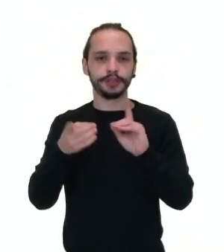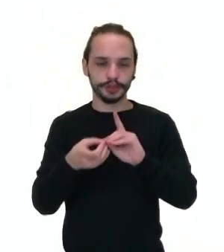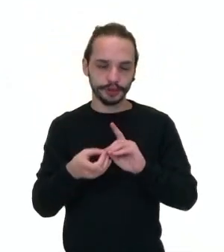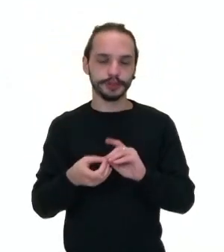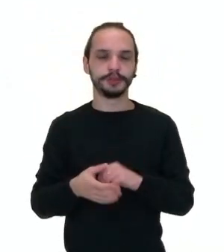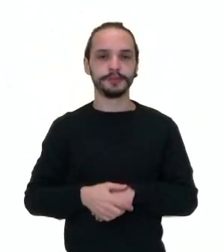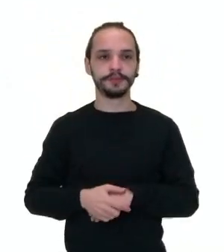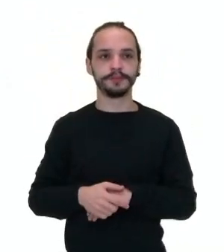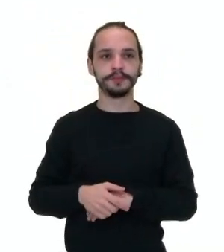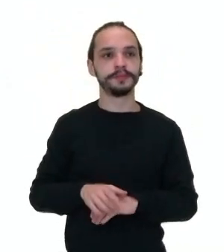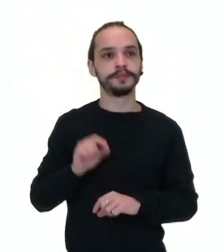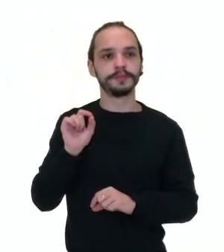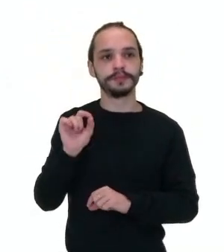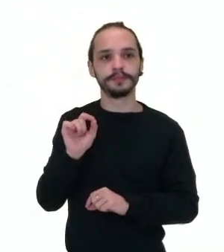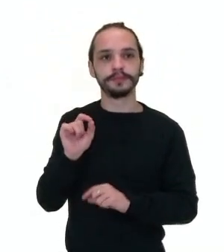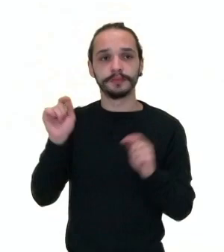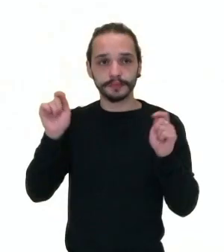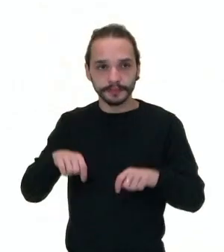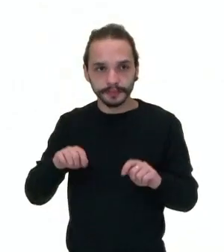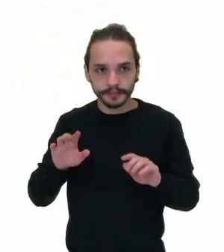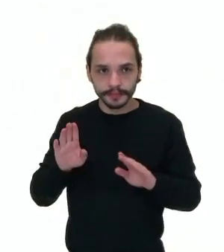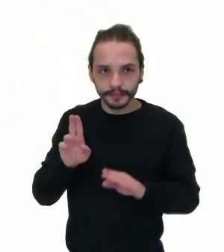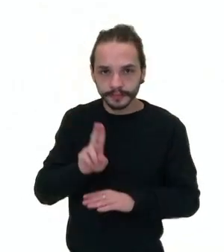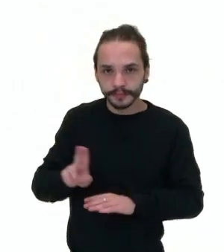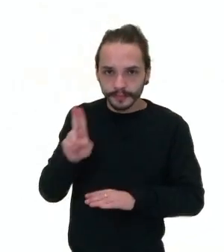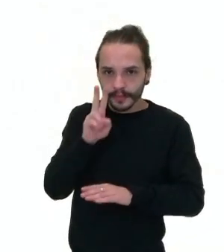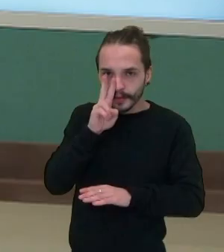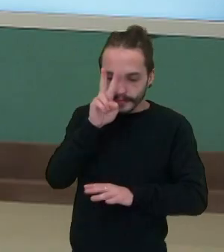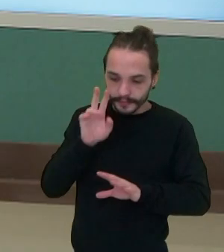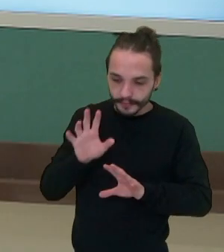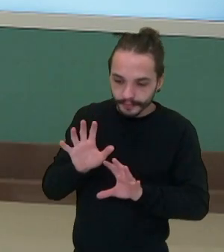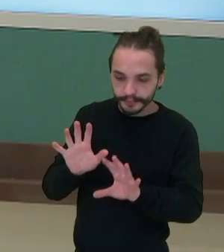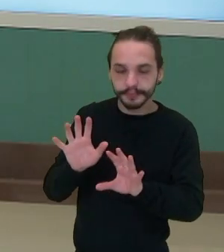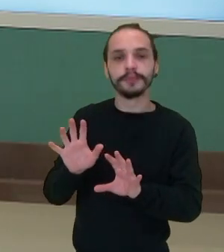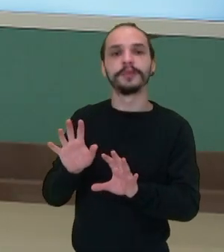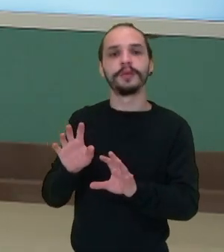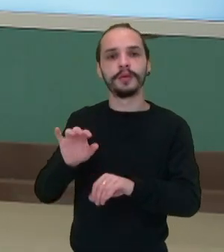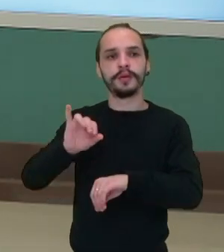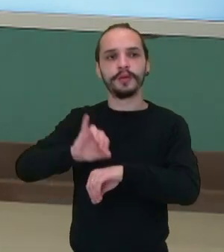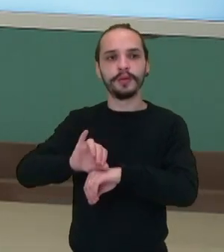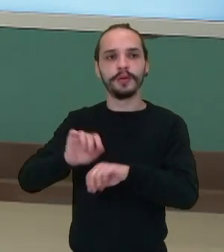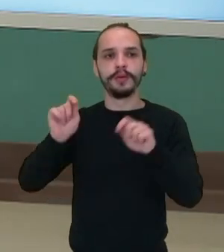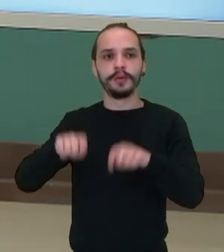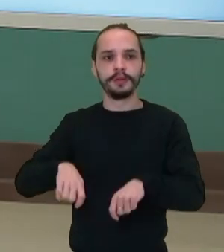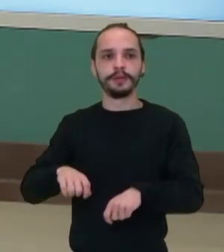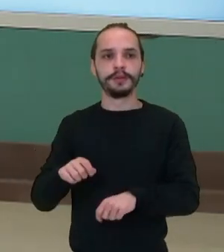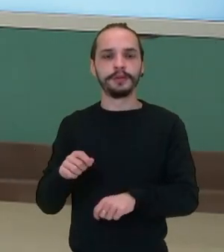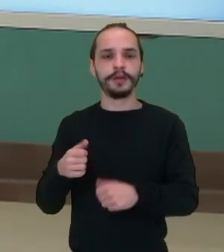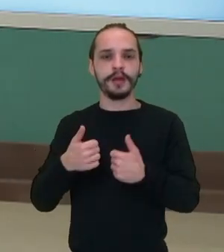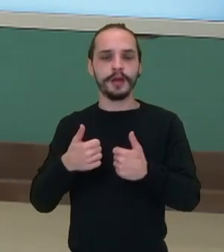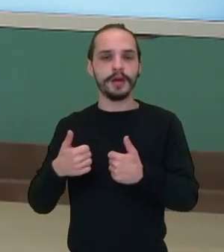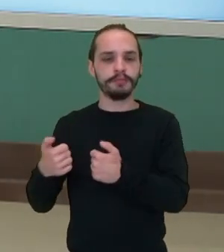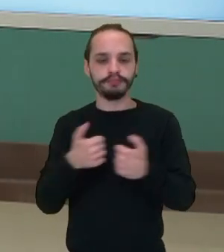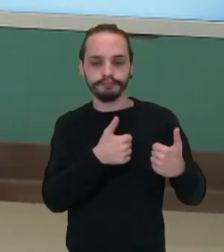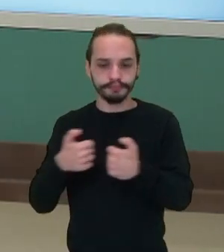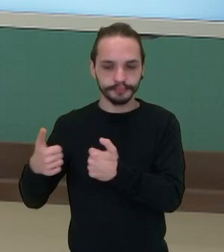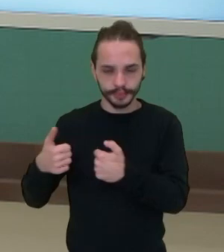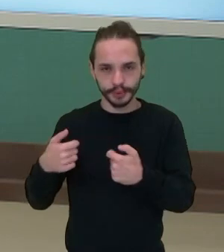aplicadas a esse corpo, podemos obter uma força resultante sobre ele a partir da soma vetorial, que nós vimos isso